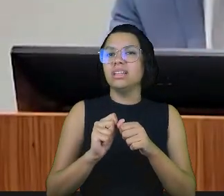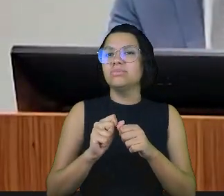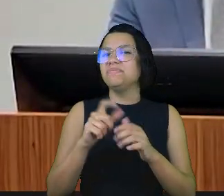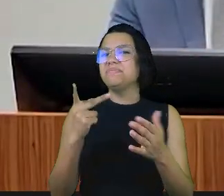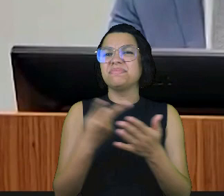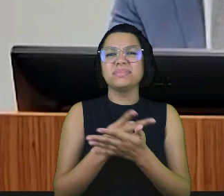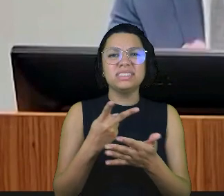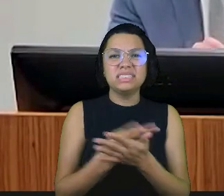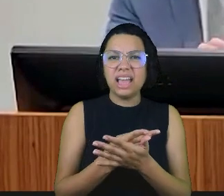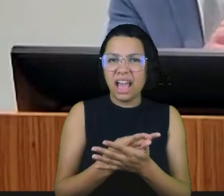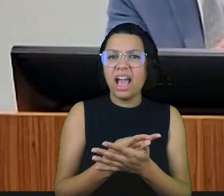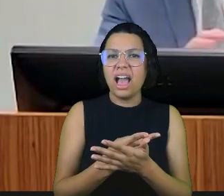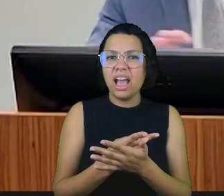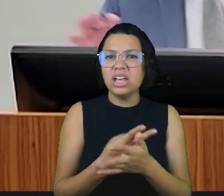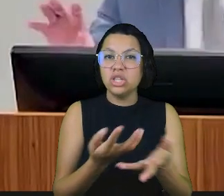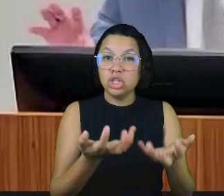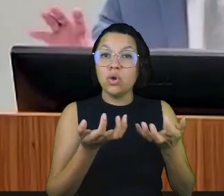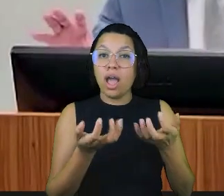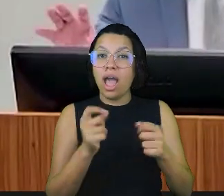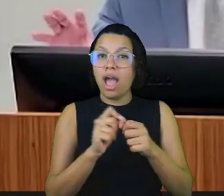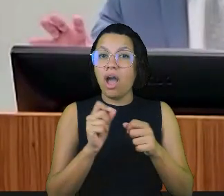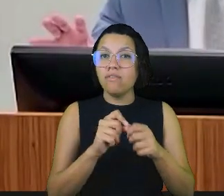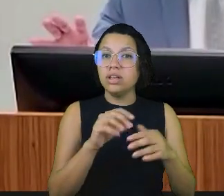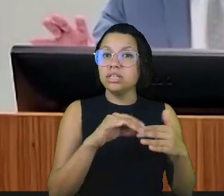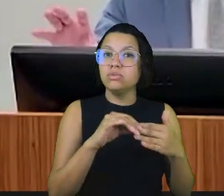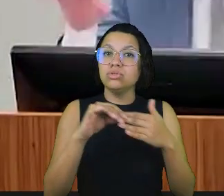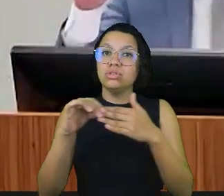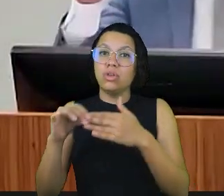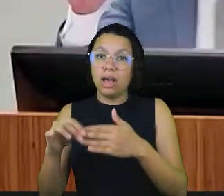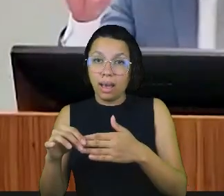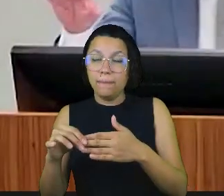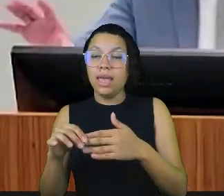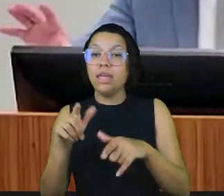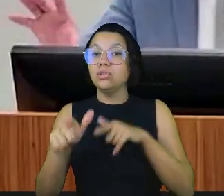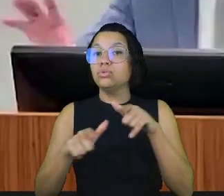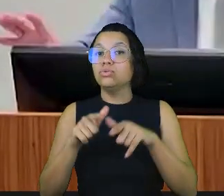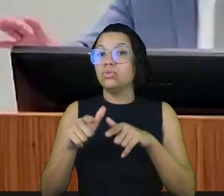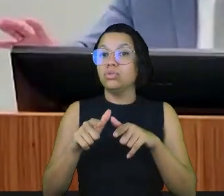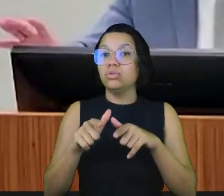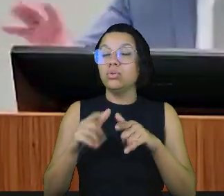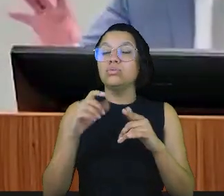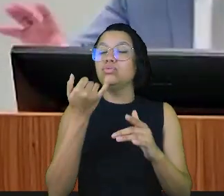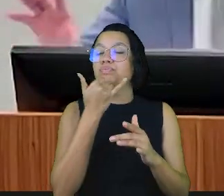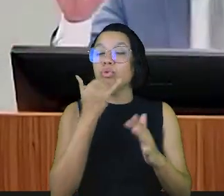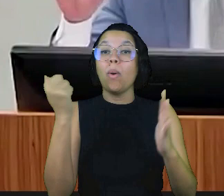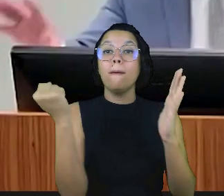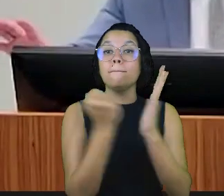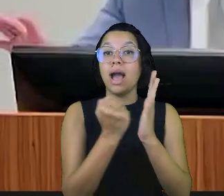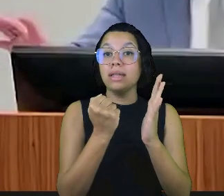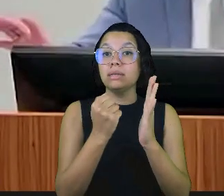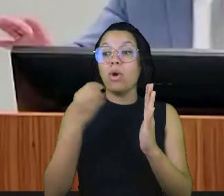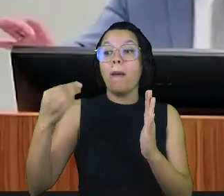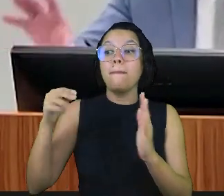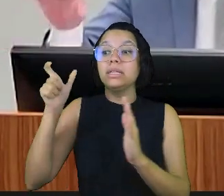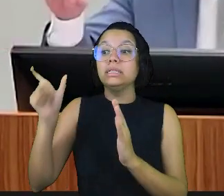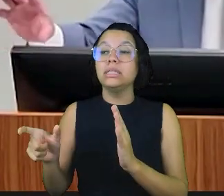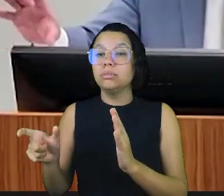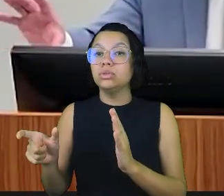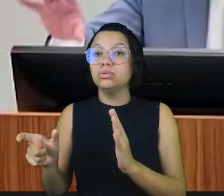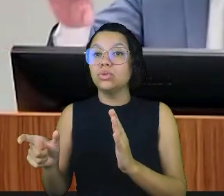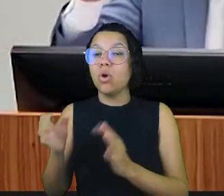na intenção de fazer o deslocamento do patrimônio para terceiras pessoas. No mais das vezes, pessoas